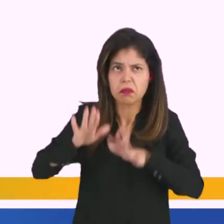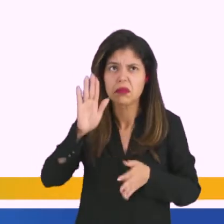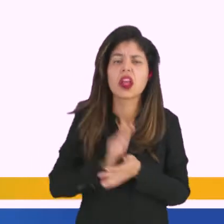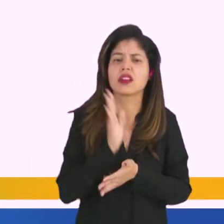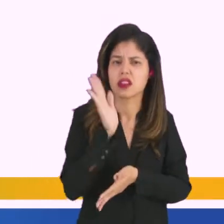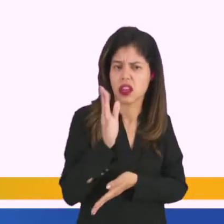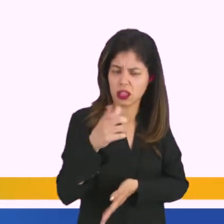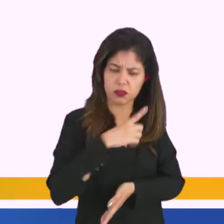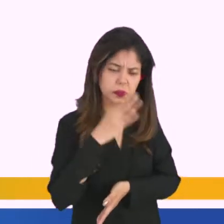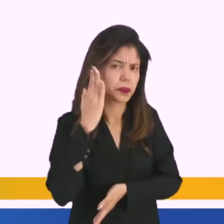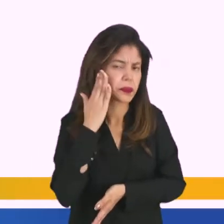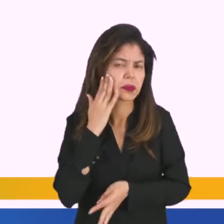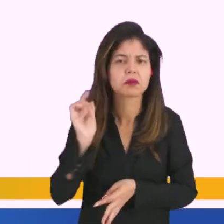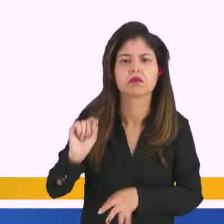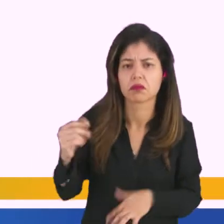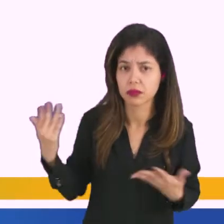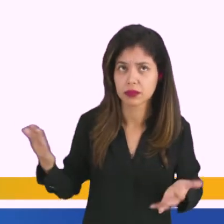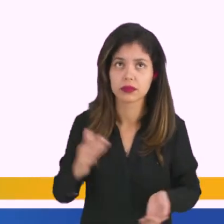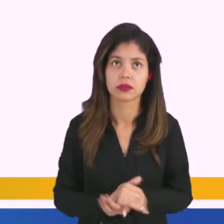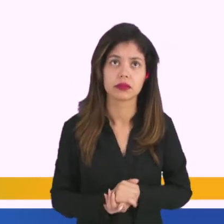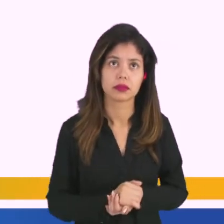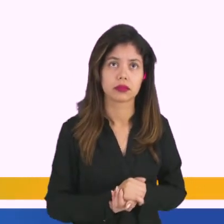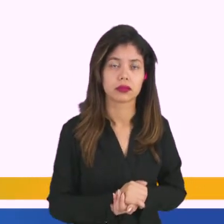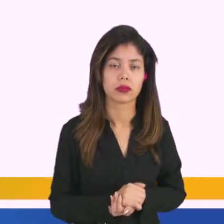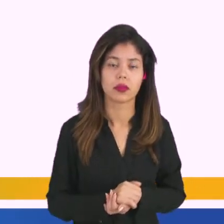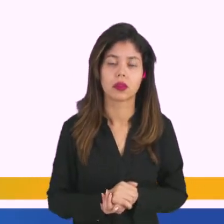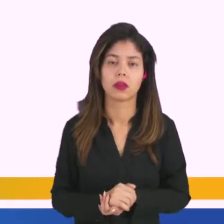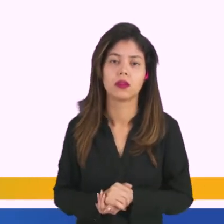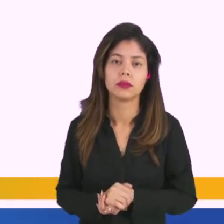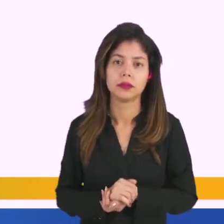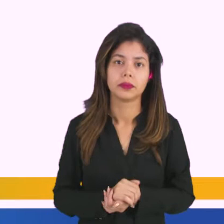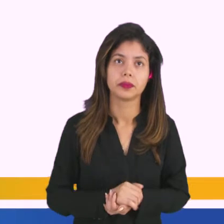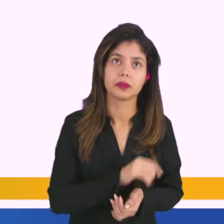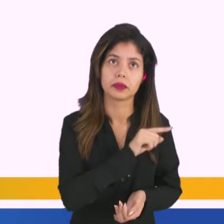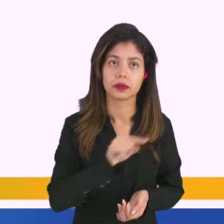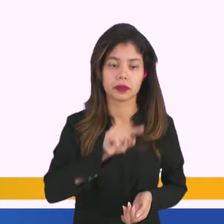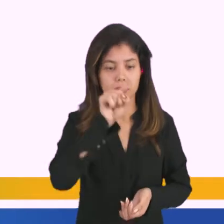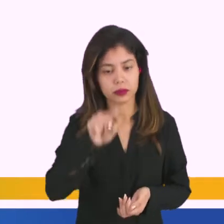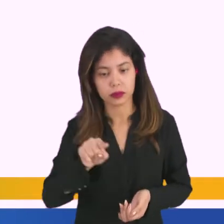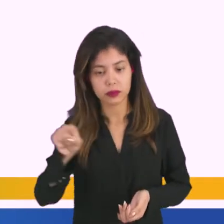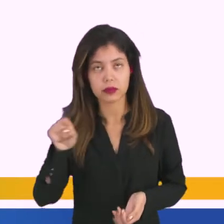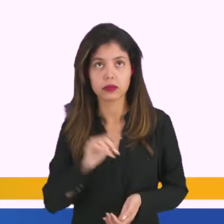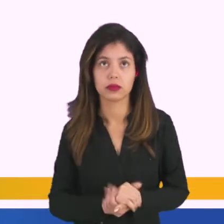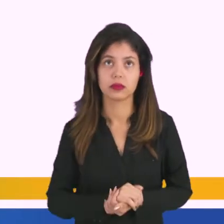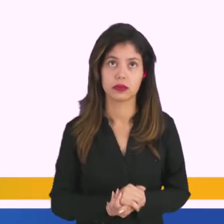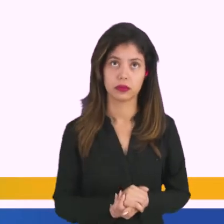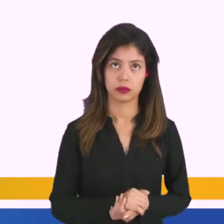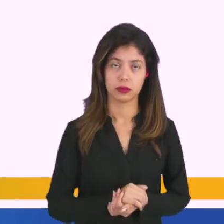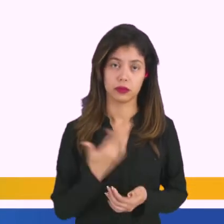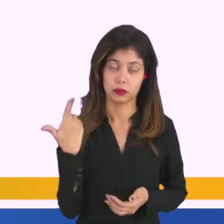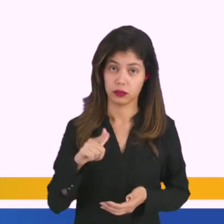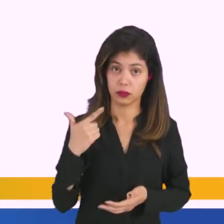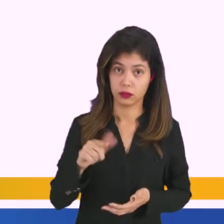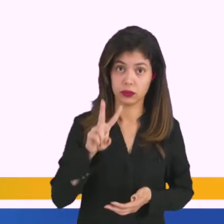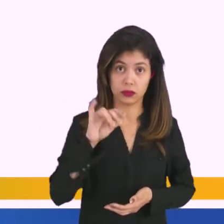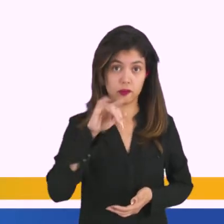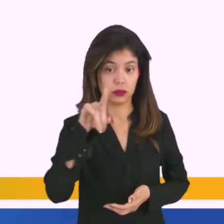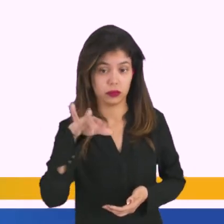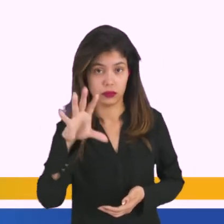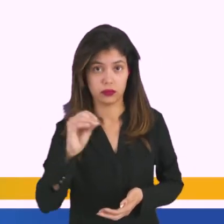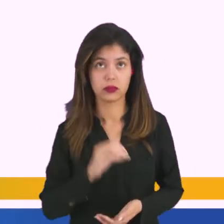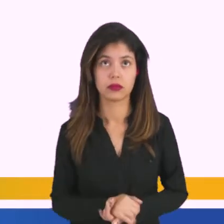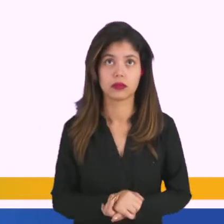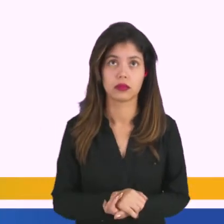você já entendeu aqui o que é. Então, esse experimento aleatório de um espaço amostral ômega que não seja um